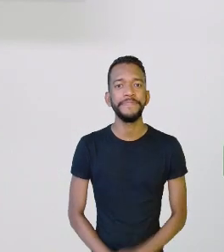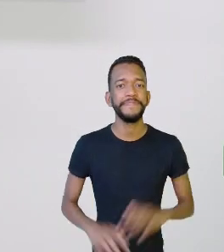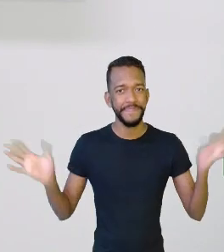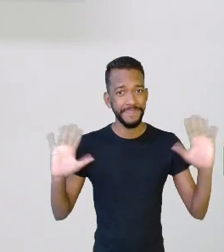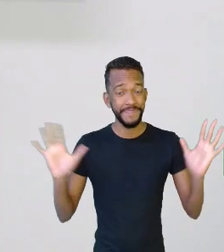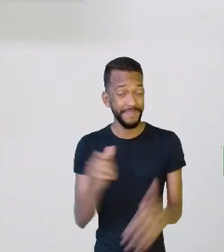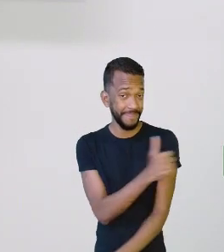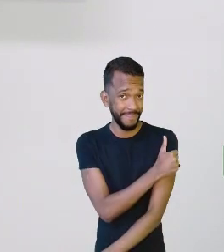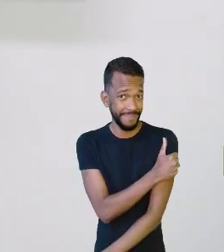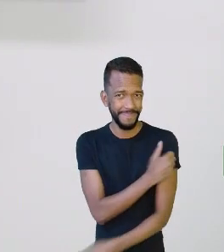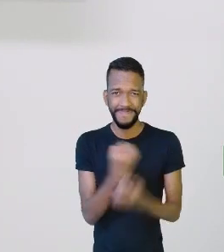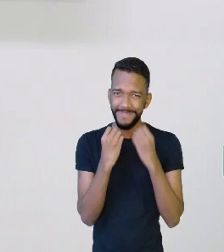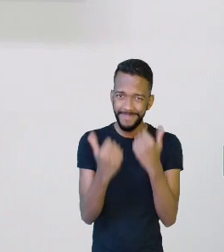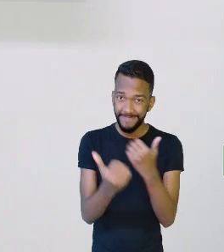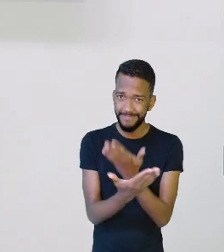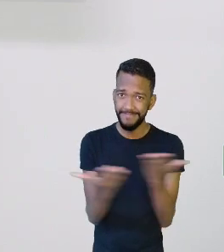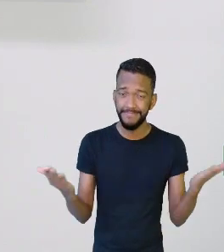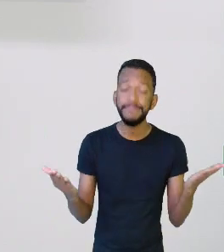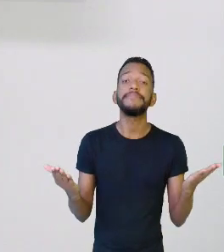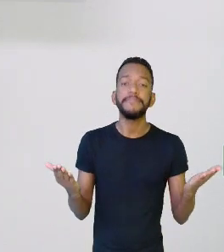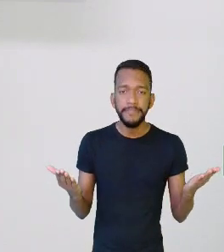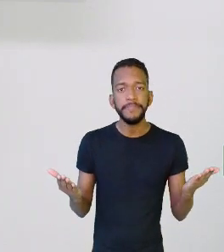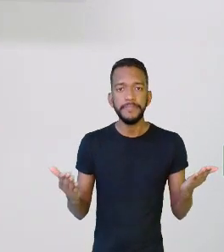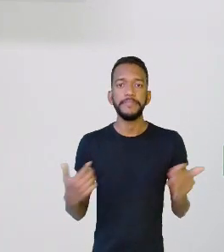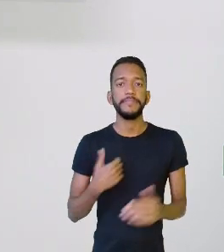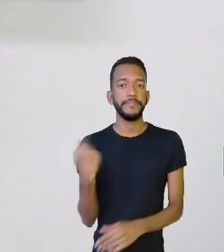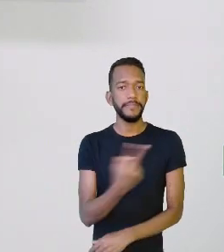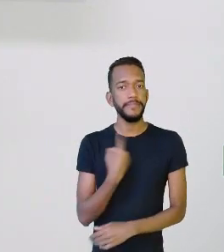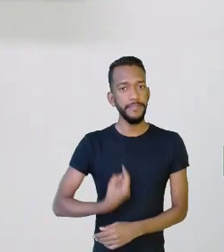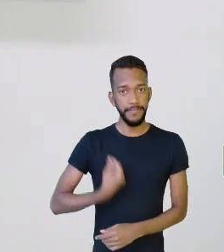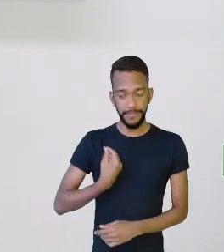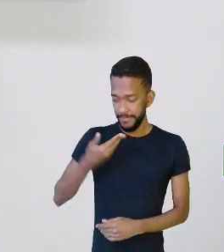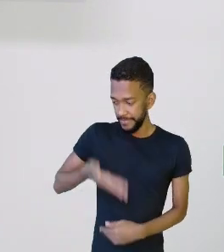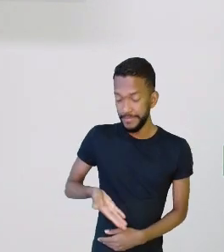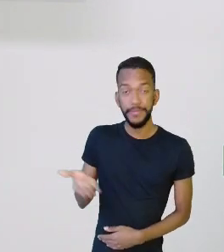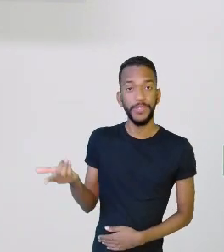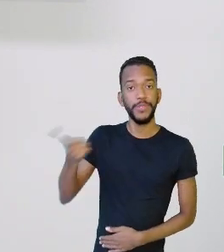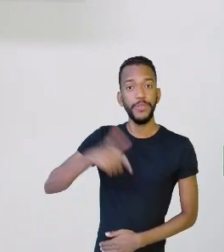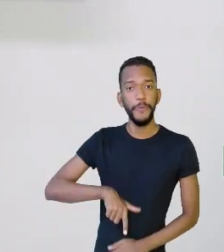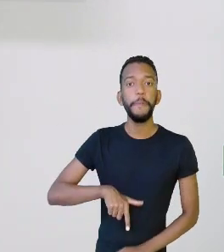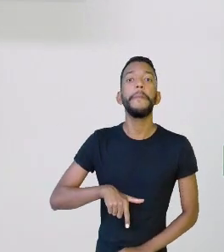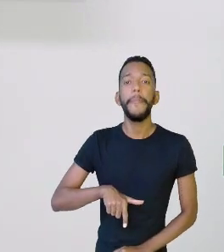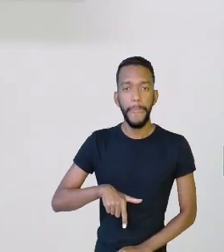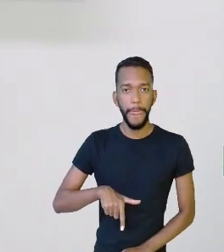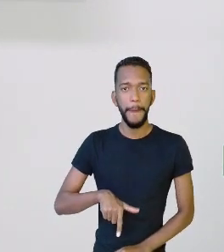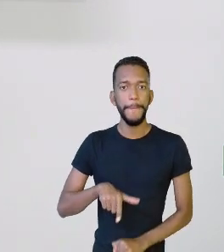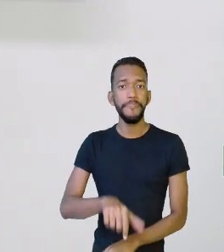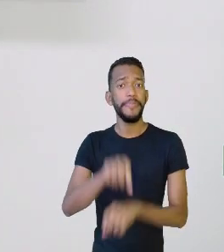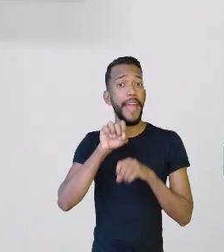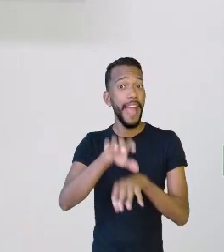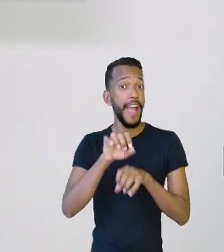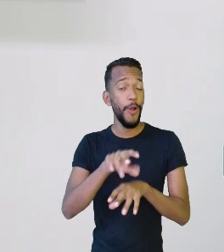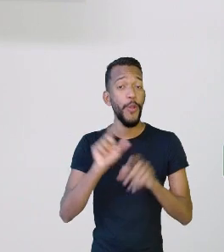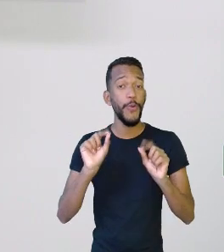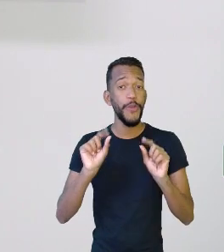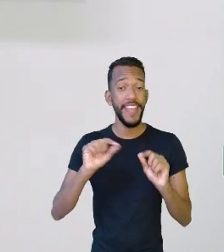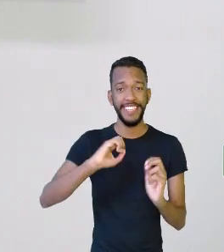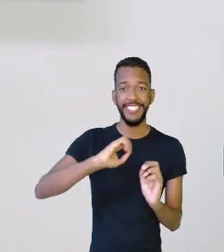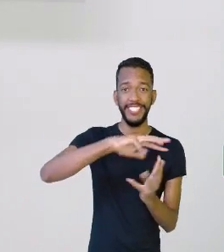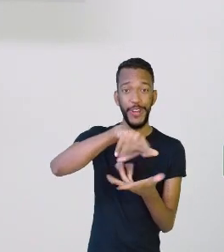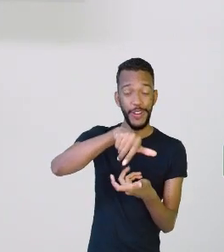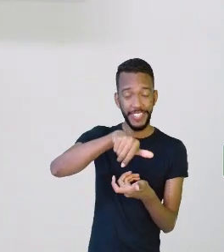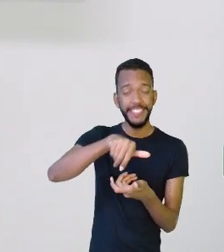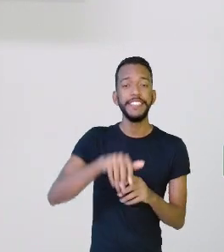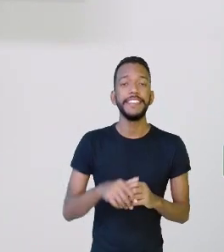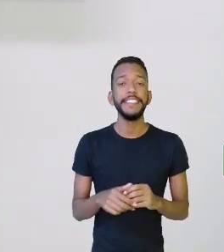Olá, estudantes, tudo bem com vocês? Estamos aqui mais uma vez para uma aula de Geografia. Eu